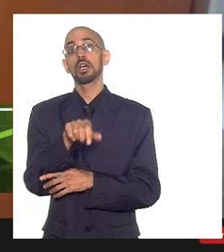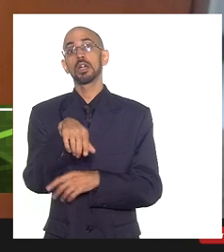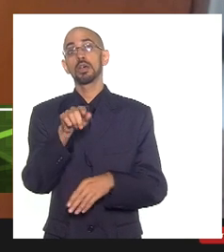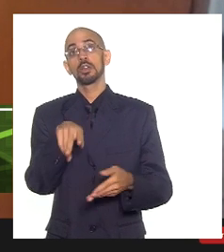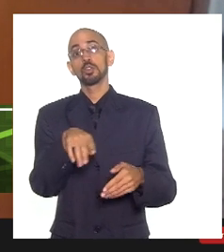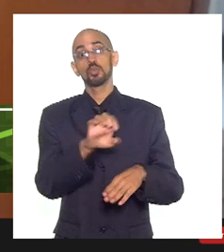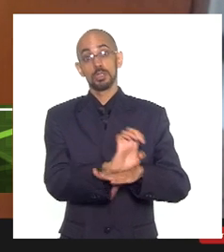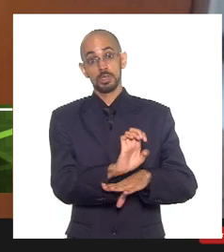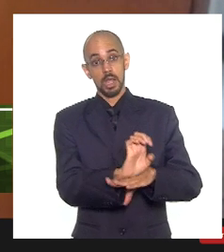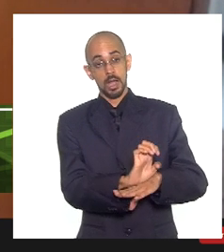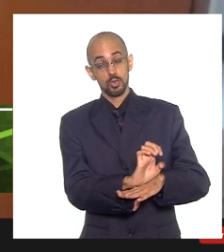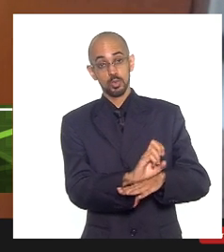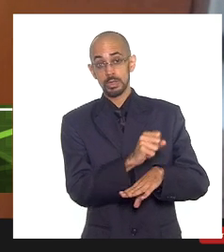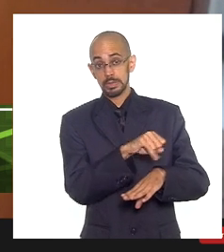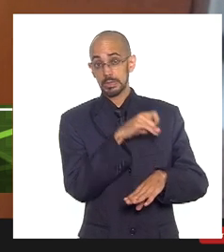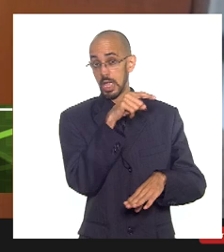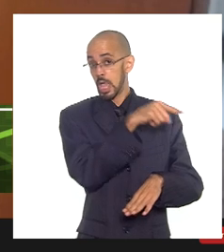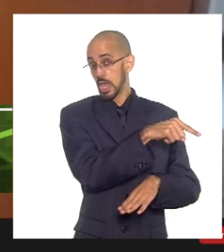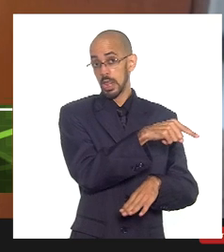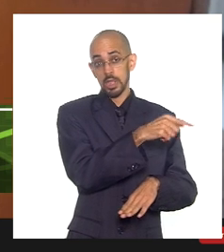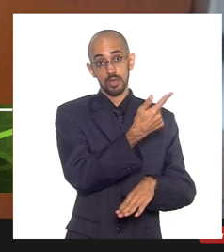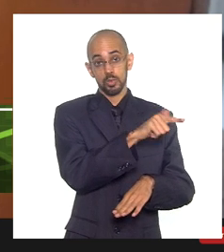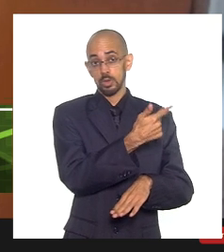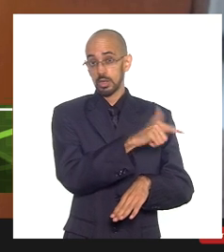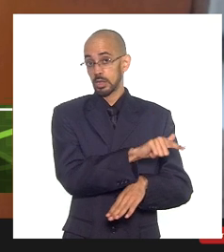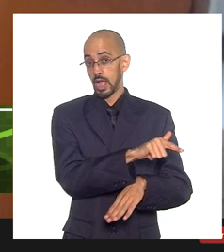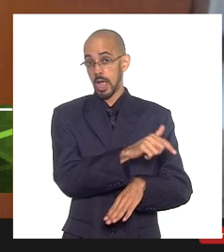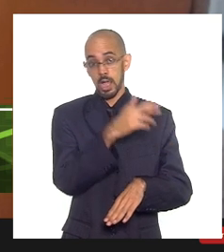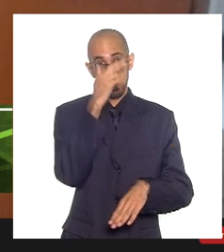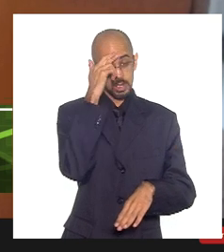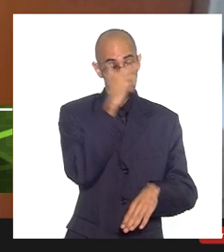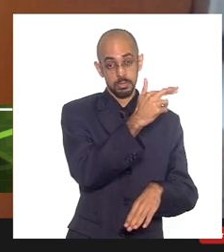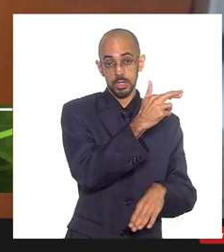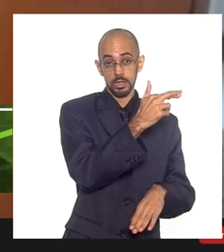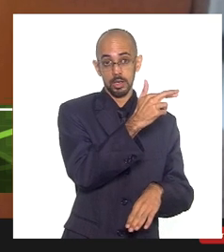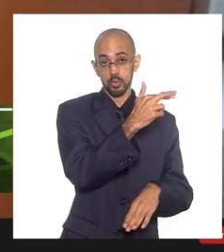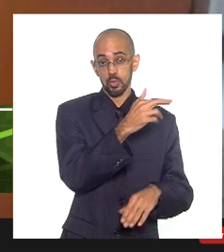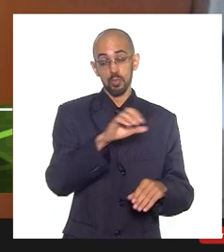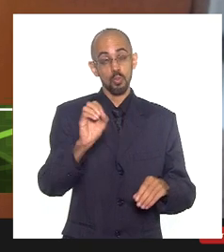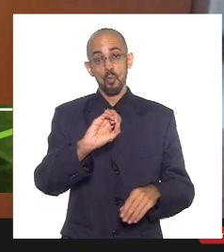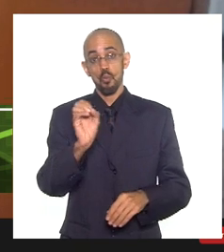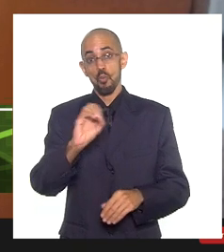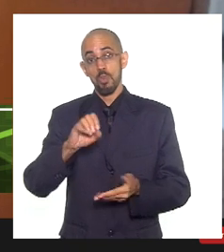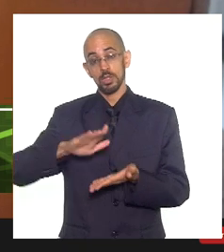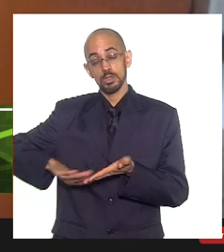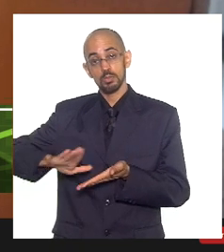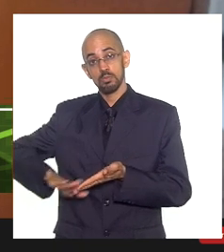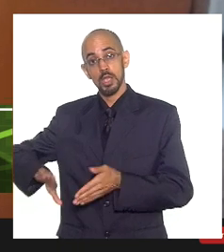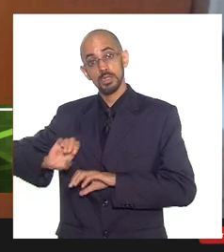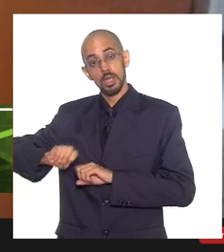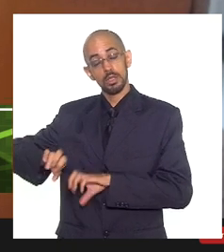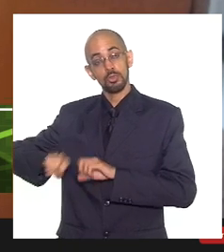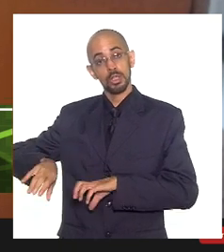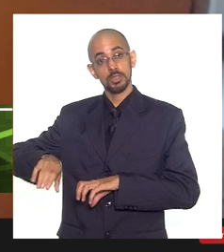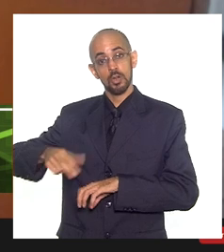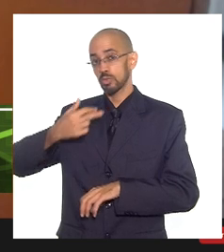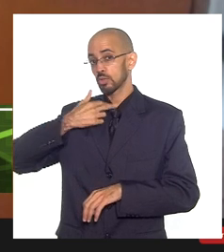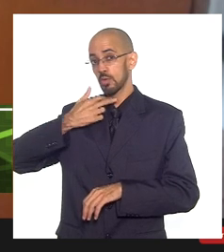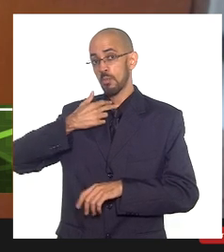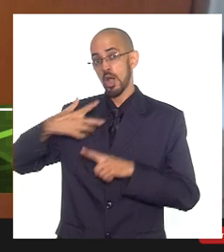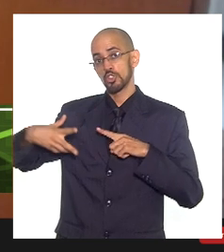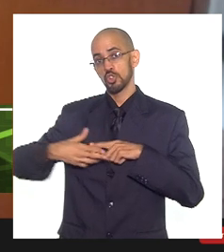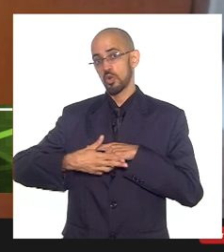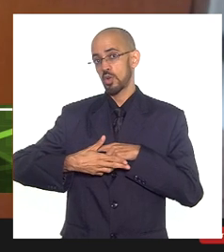educação nenhuma despesa da educação deve ser deixada de ser